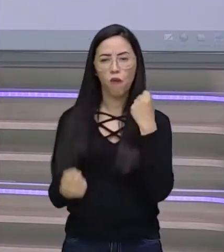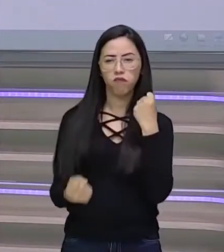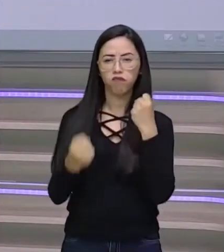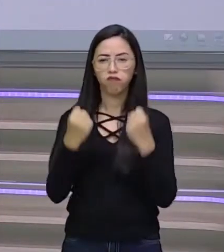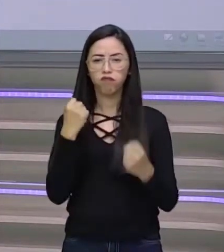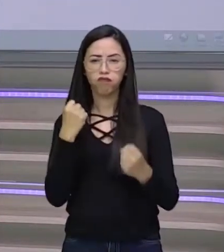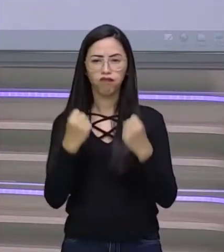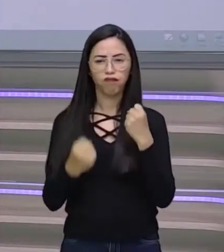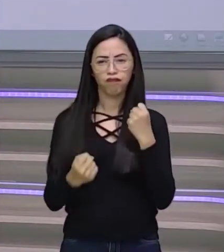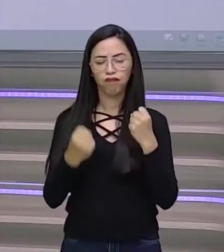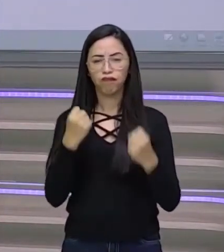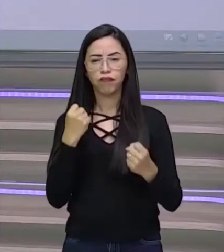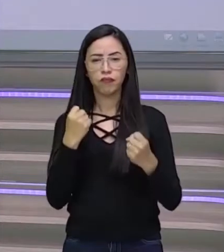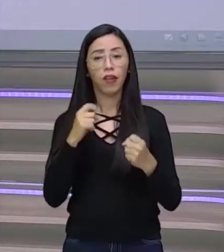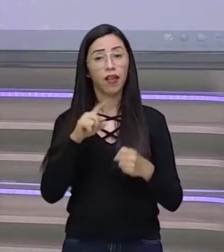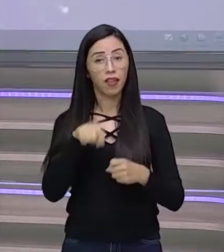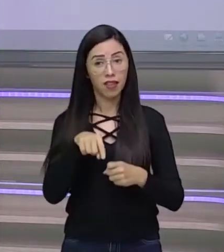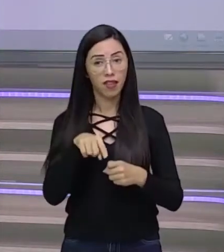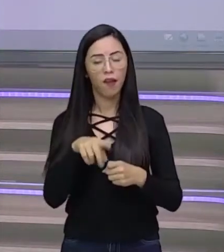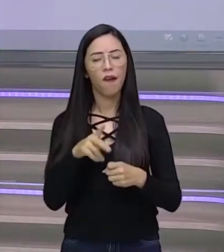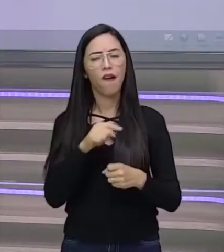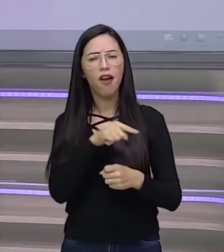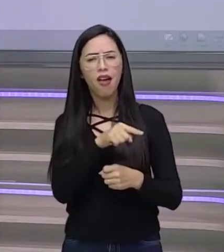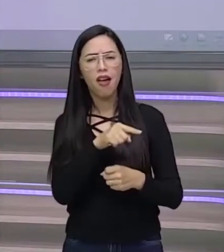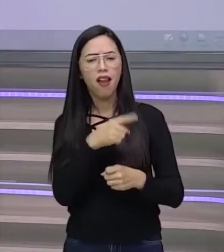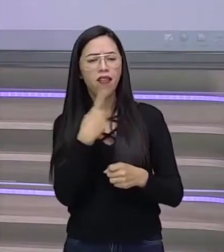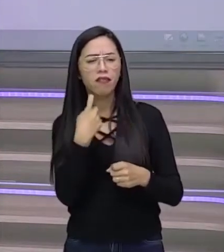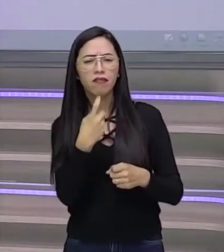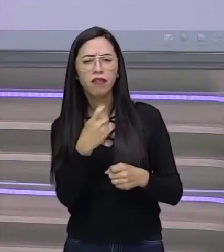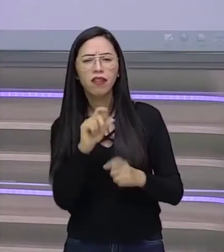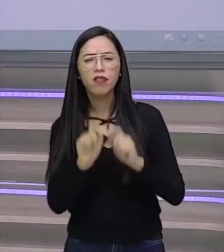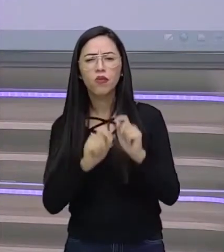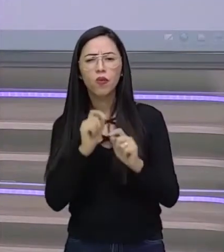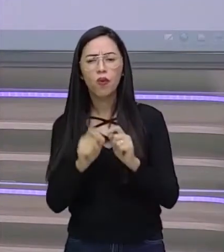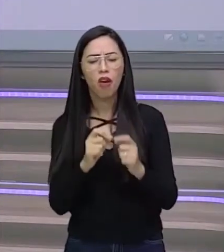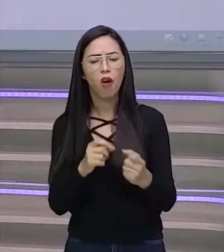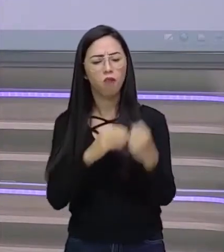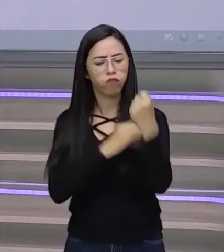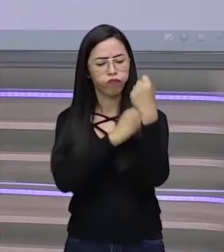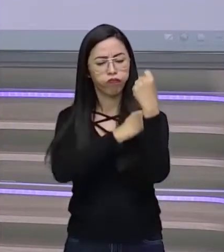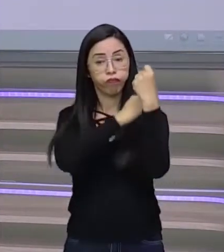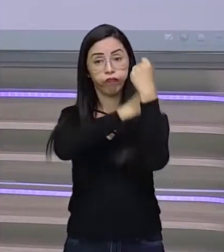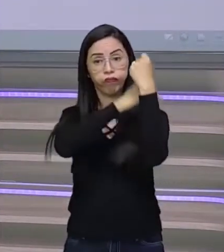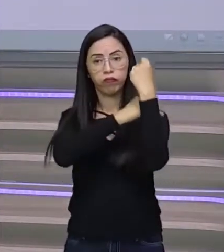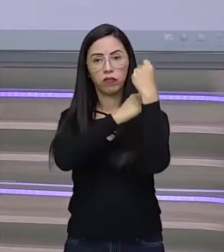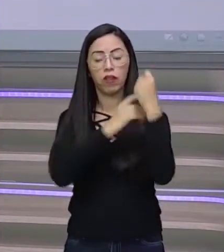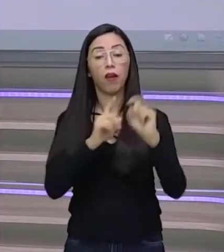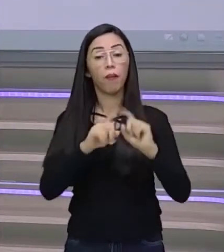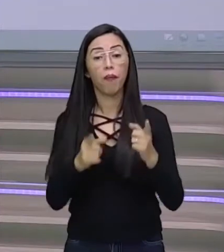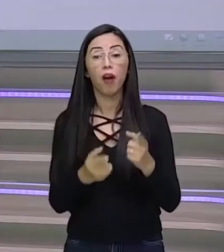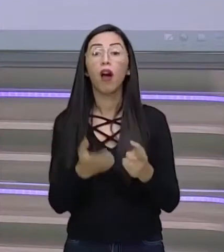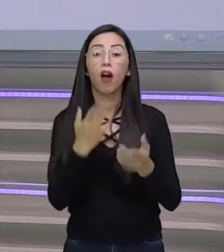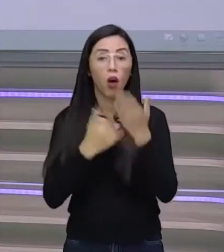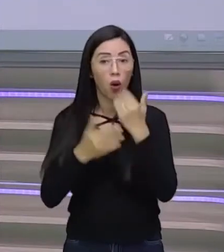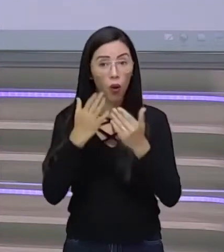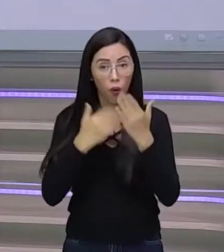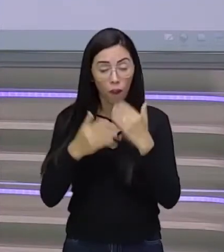fitness? Sim, eles falam muito ganhar massa magra, né? Então tem alimentos que nos ajudam, né? E tem também